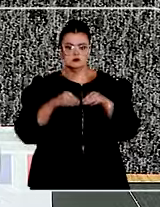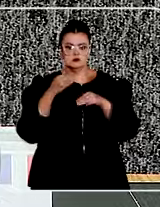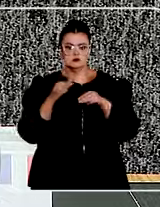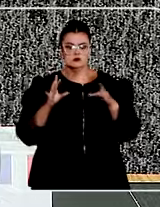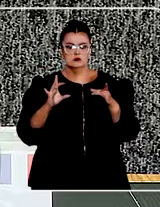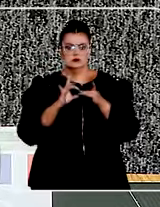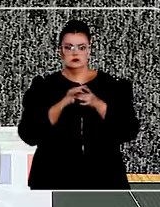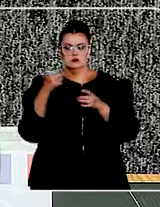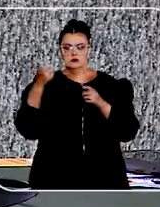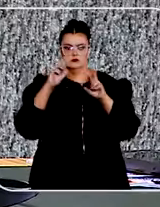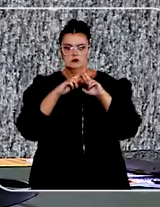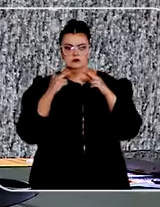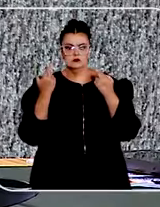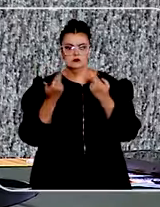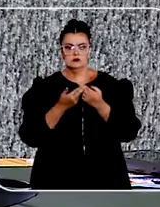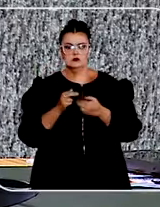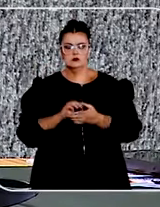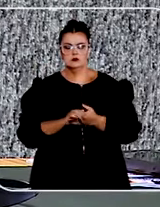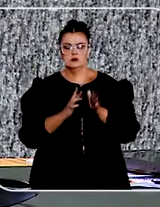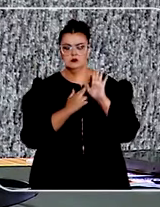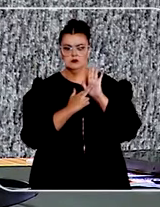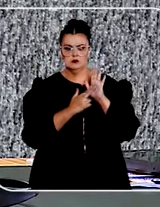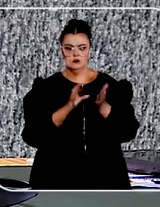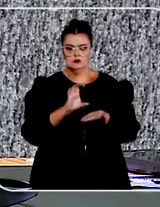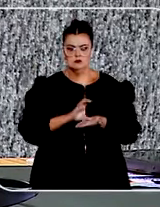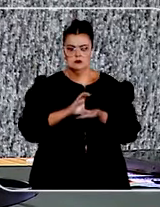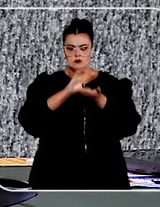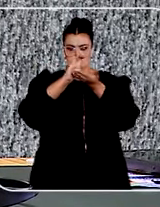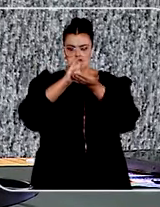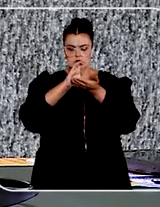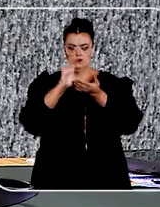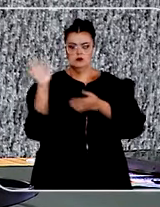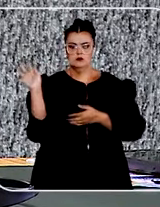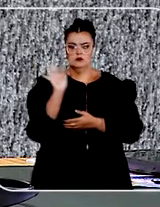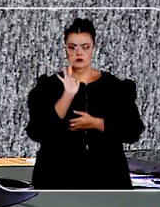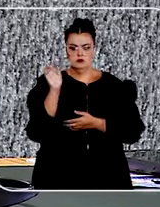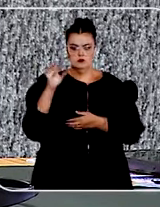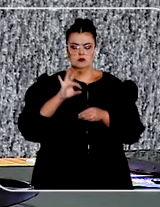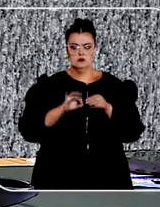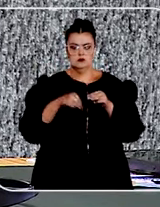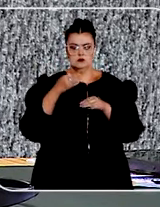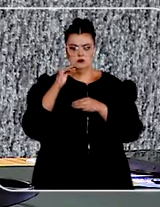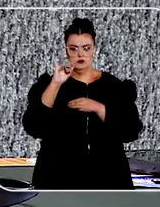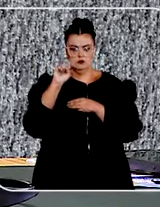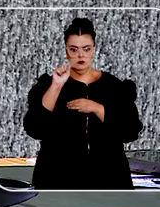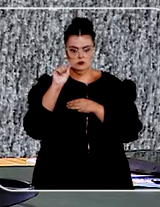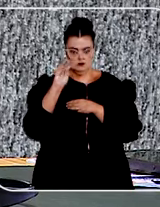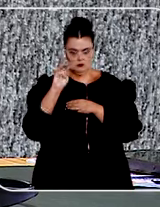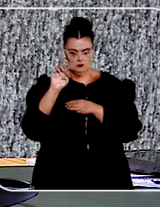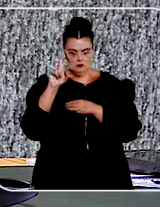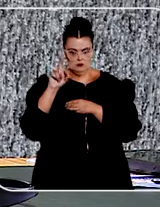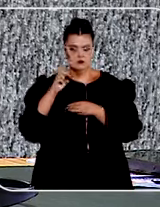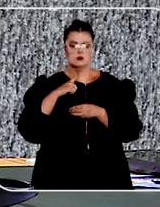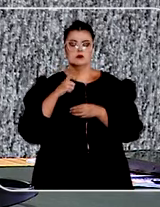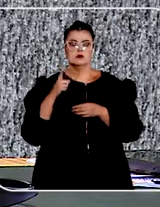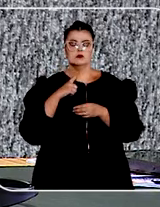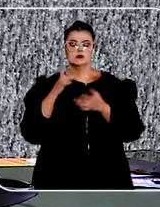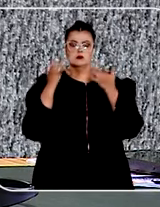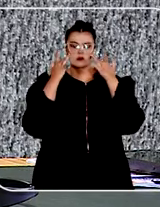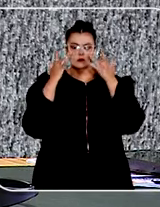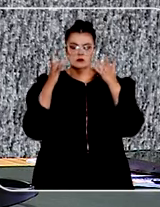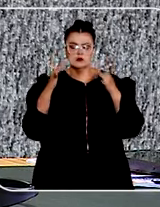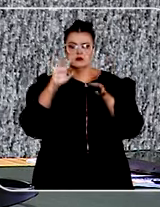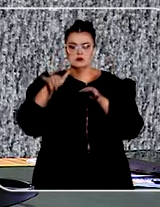integram a primeira sessão e a representante do Conselho de estado da França ministra Isabele da Silva abordou o panorama